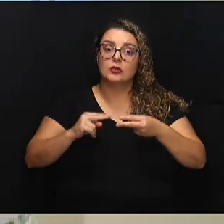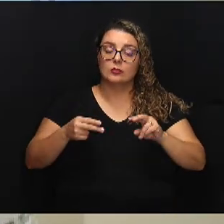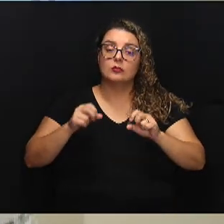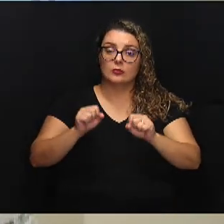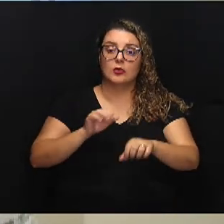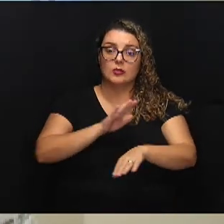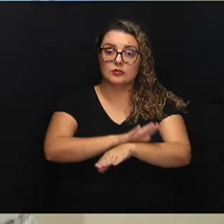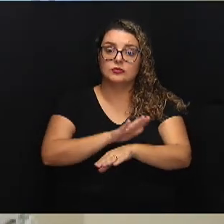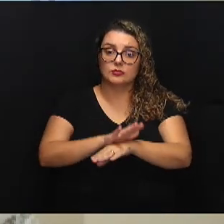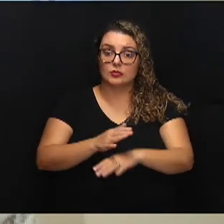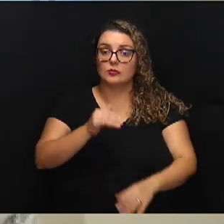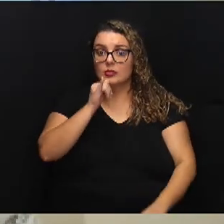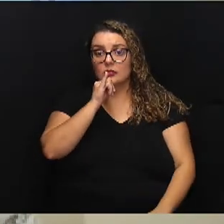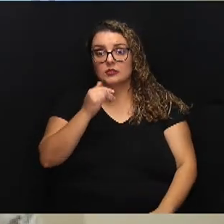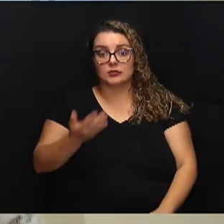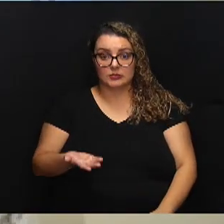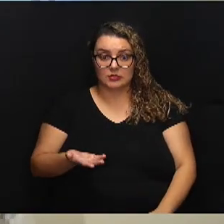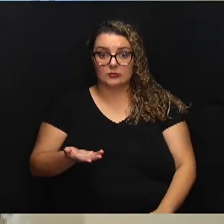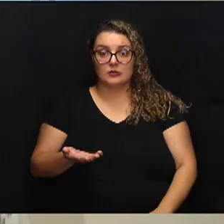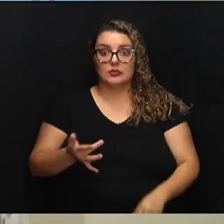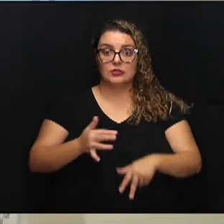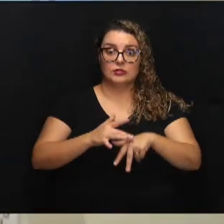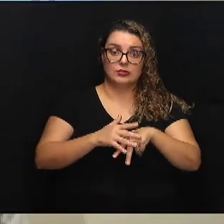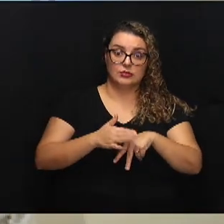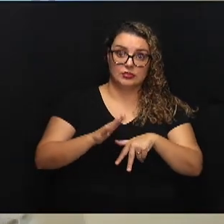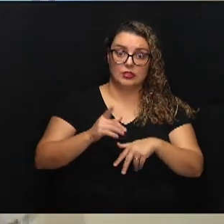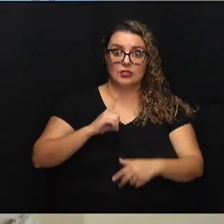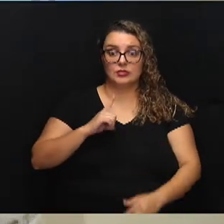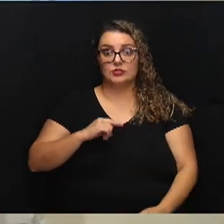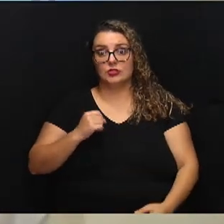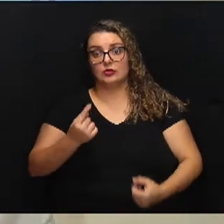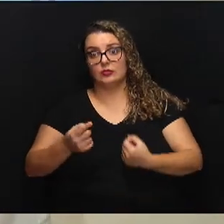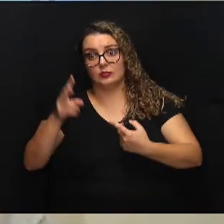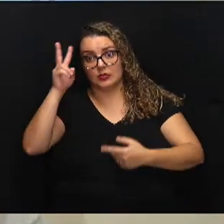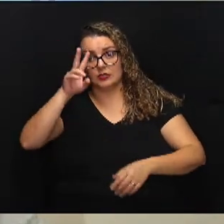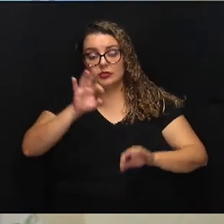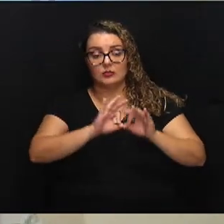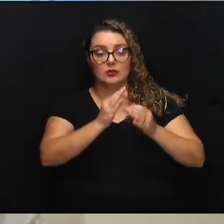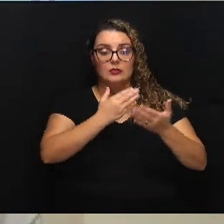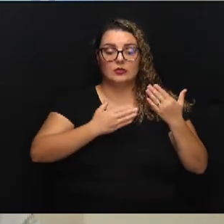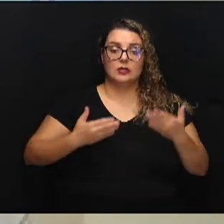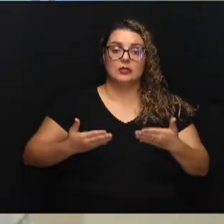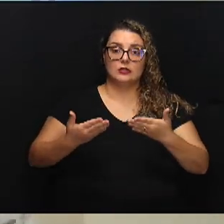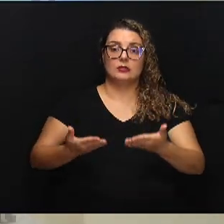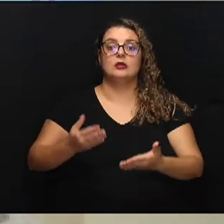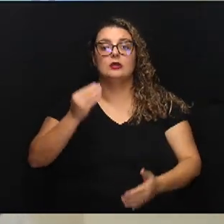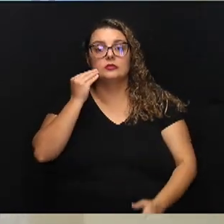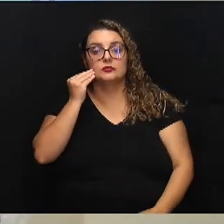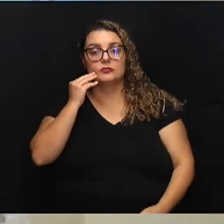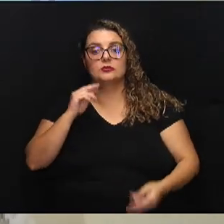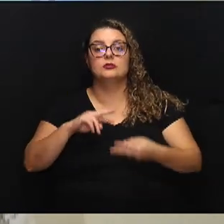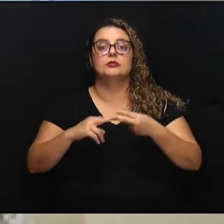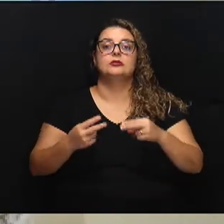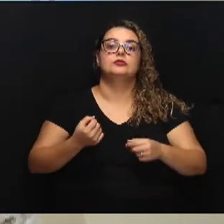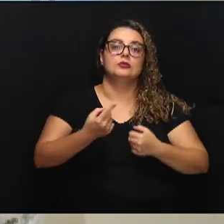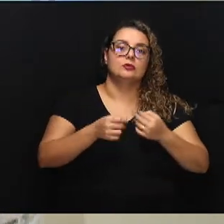nos auxiliar, por exemplo, se a paciente já tinha alguma história familiar e ela traz o teste genético de alguma familiar, isso também já me